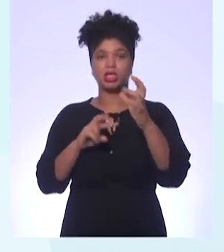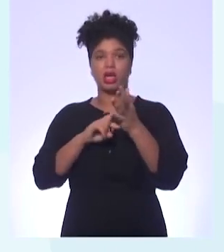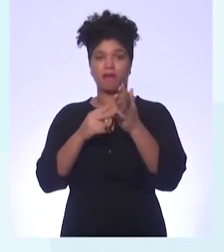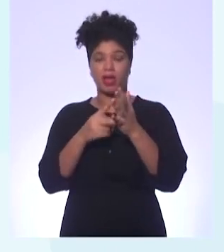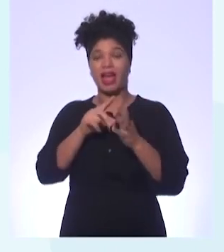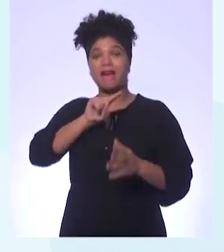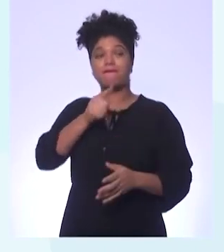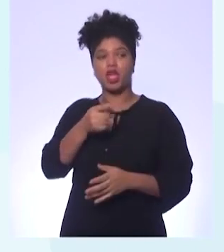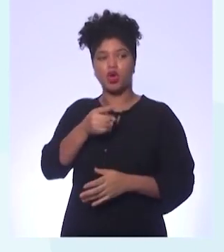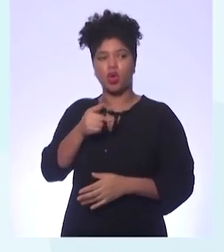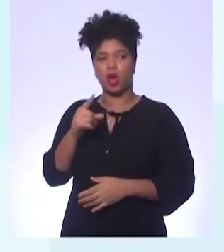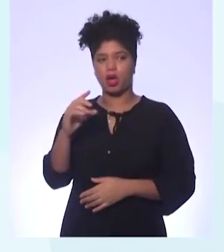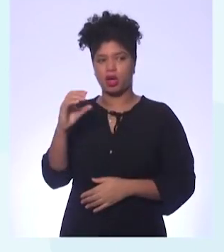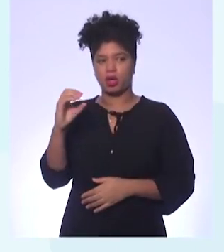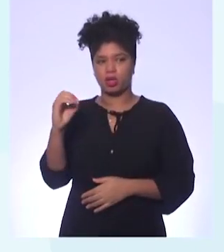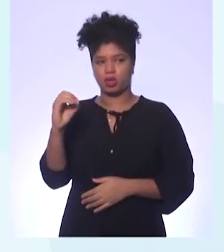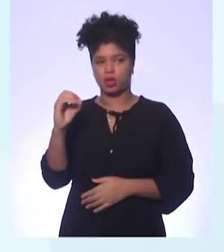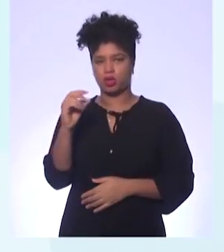Então, aproximadamente